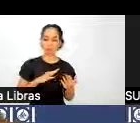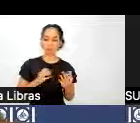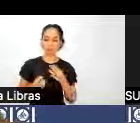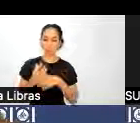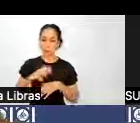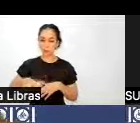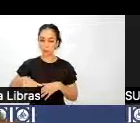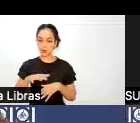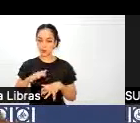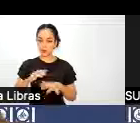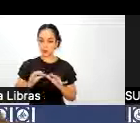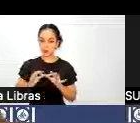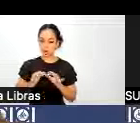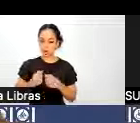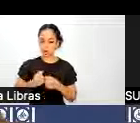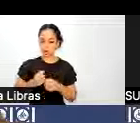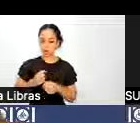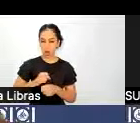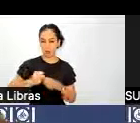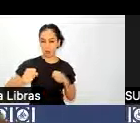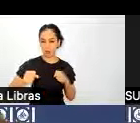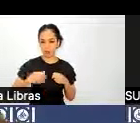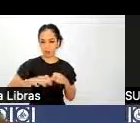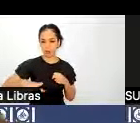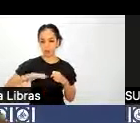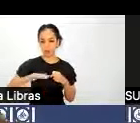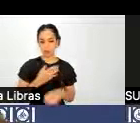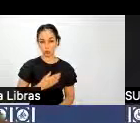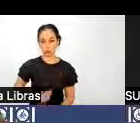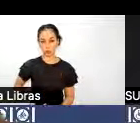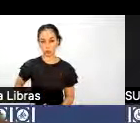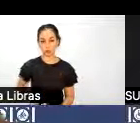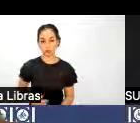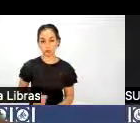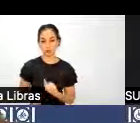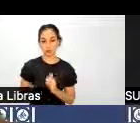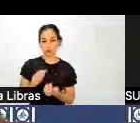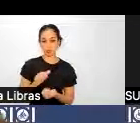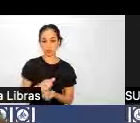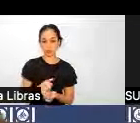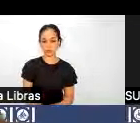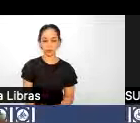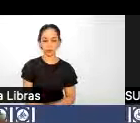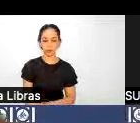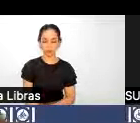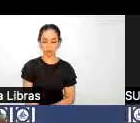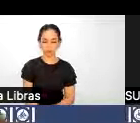o espaço público, criar um ambiente um pouco mais acolhedor, substituindo carros por áreas de permanência.